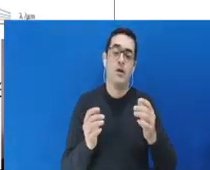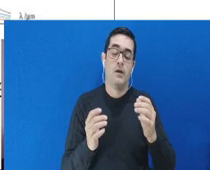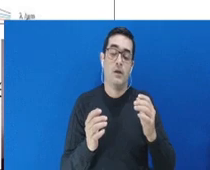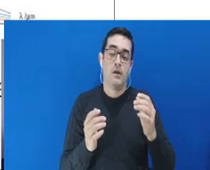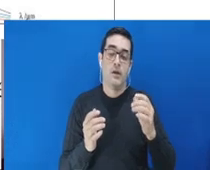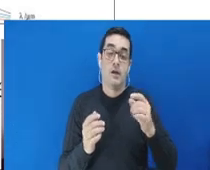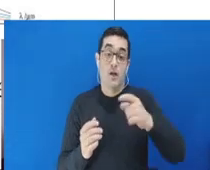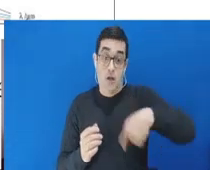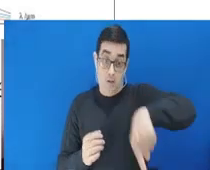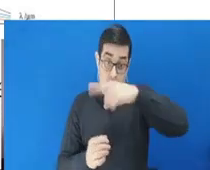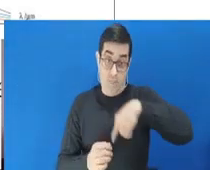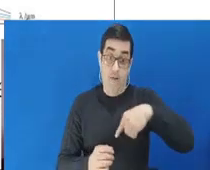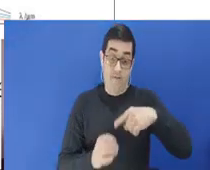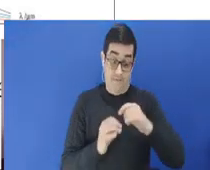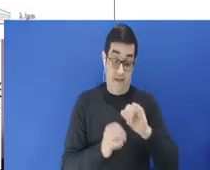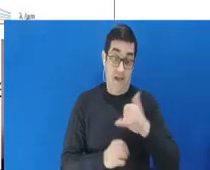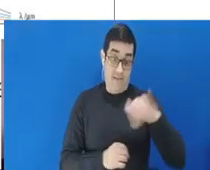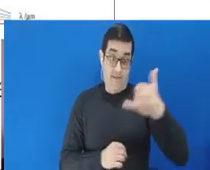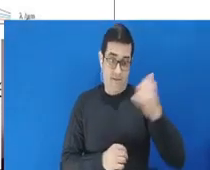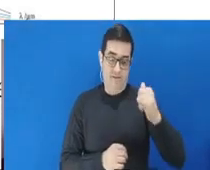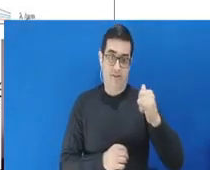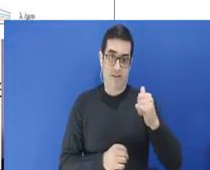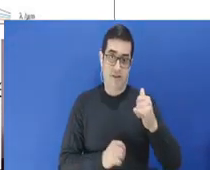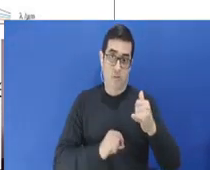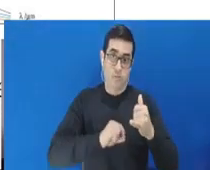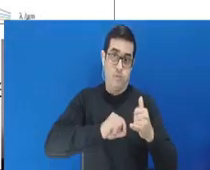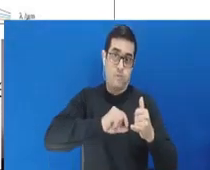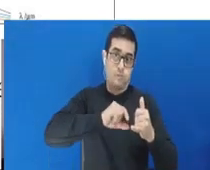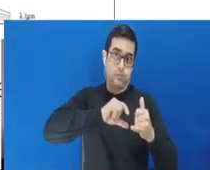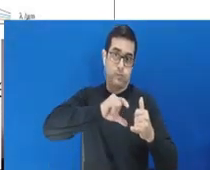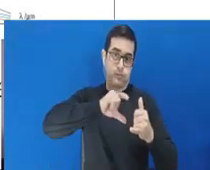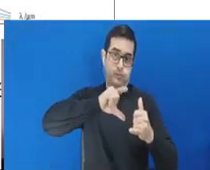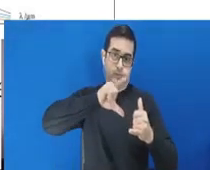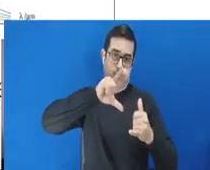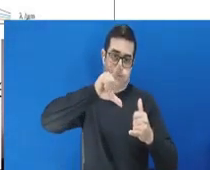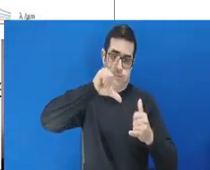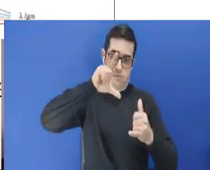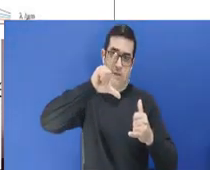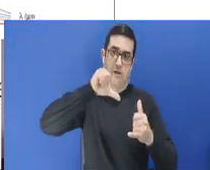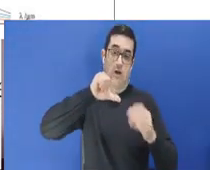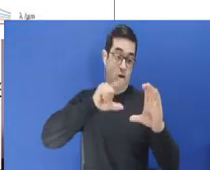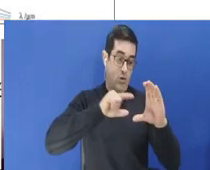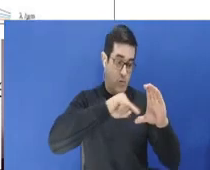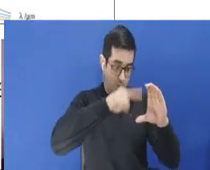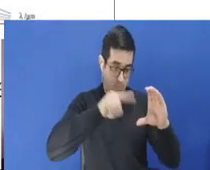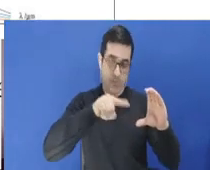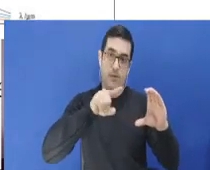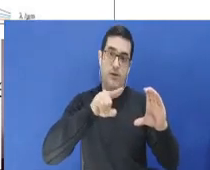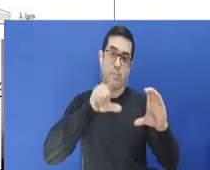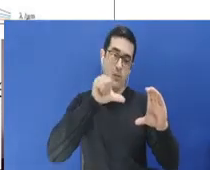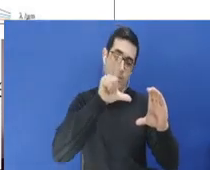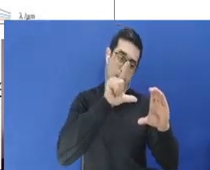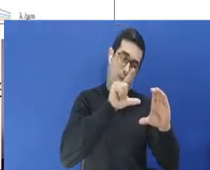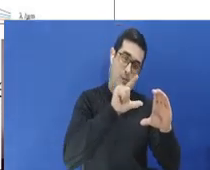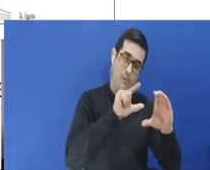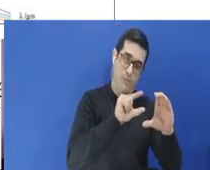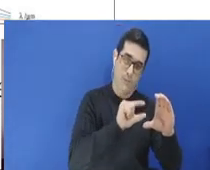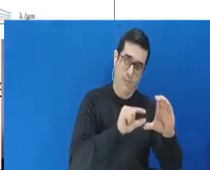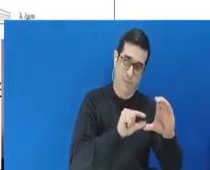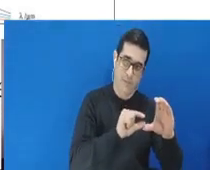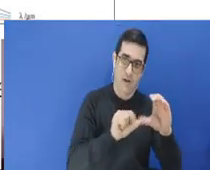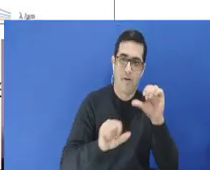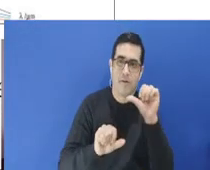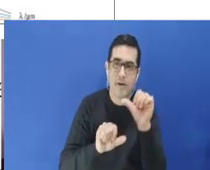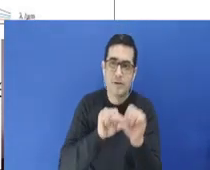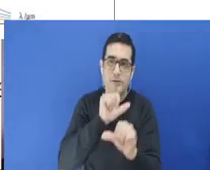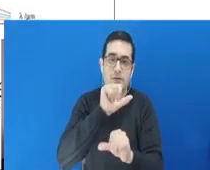a energia, consecutivamente diminuindo o comprimento de onda, eu vou saindo aqui do vermelho e vou indo para a